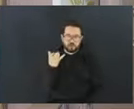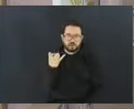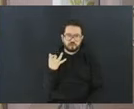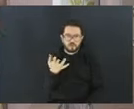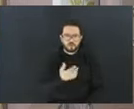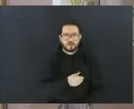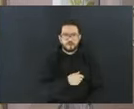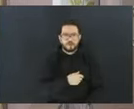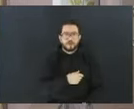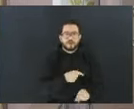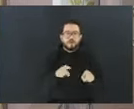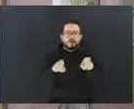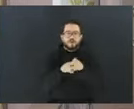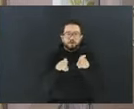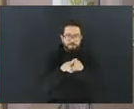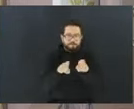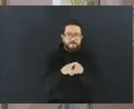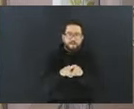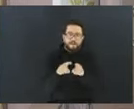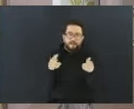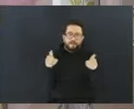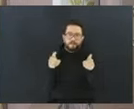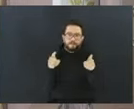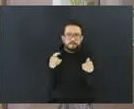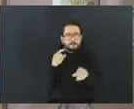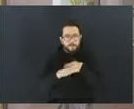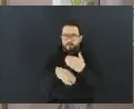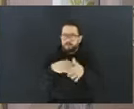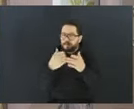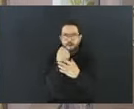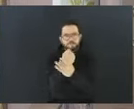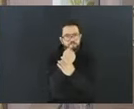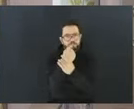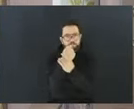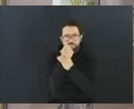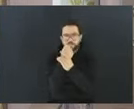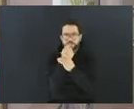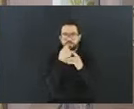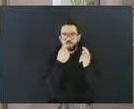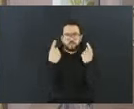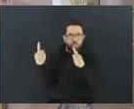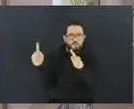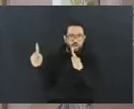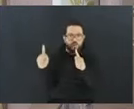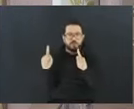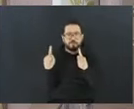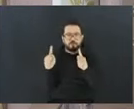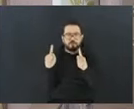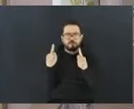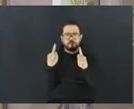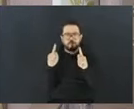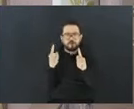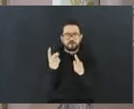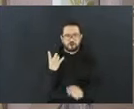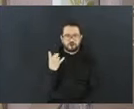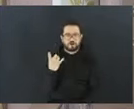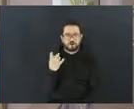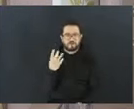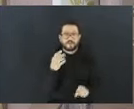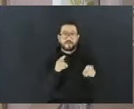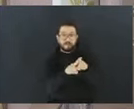para disseminar isso aí no âmbito da tropa. Nós tivemos no 5º Batalhão o Coronel Vila, também na região de Londrina, palestras